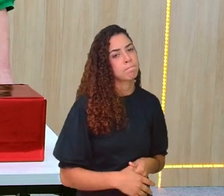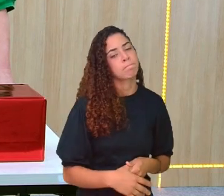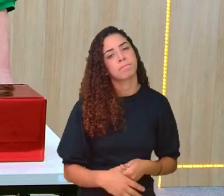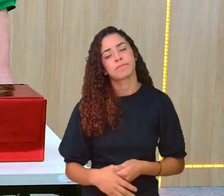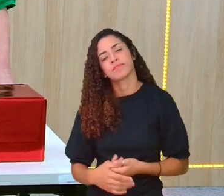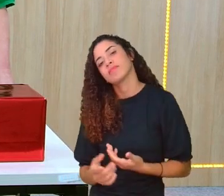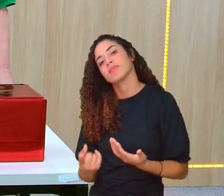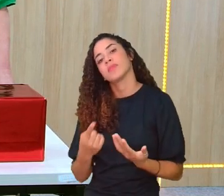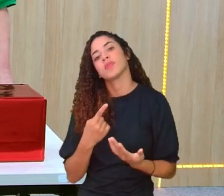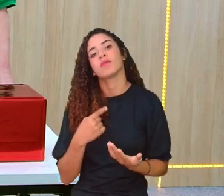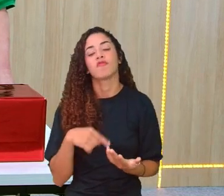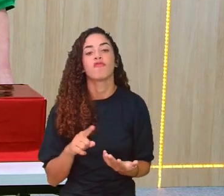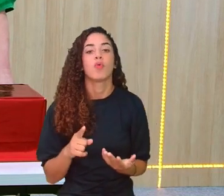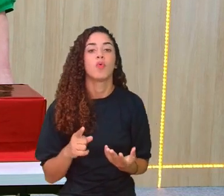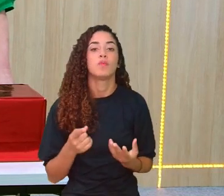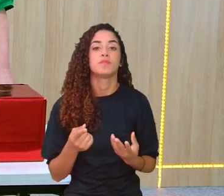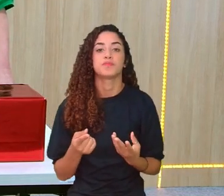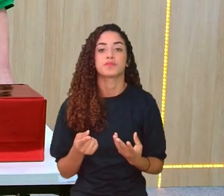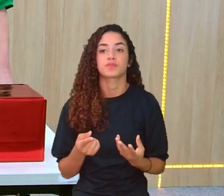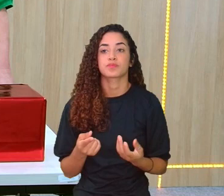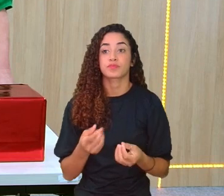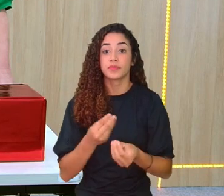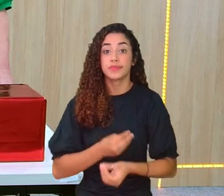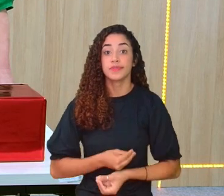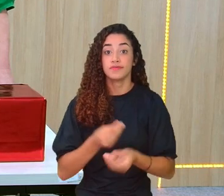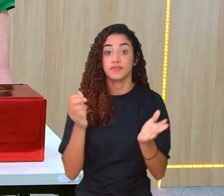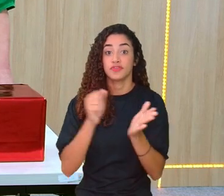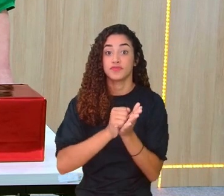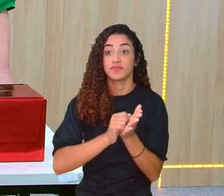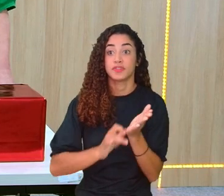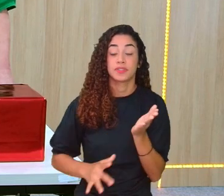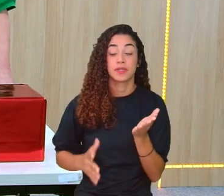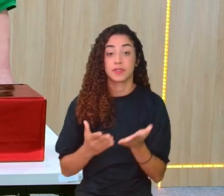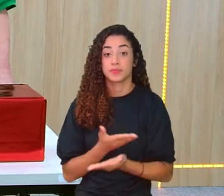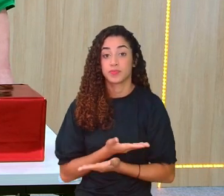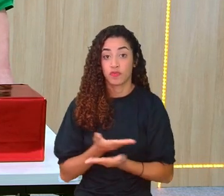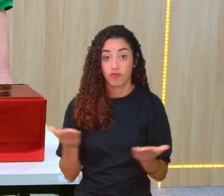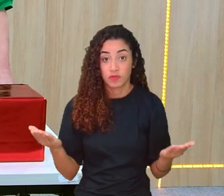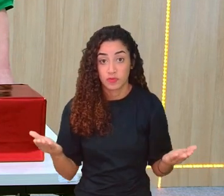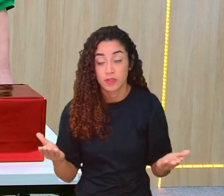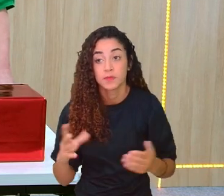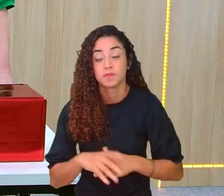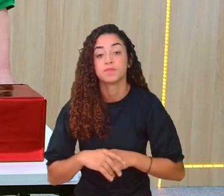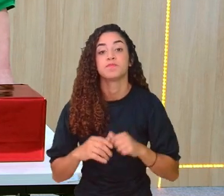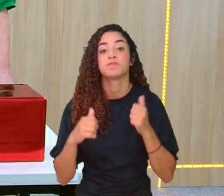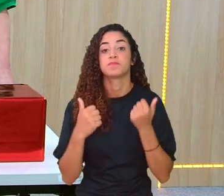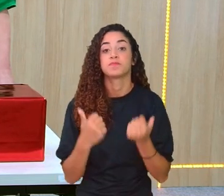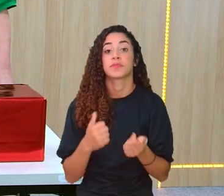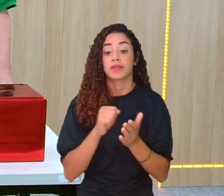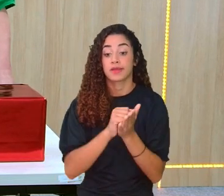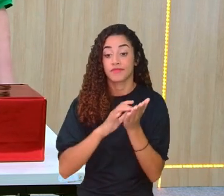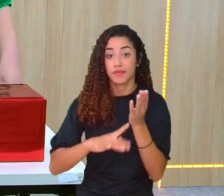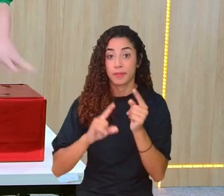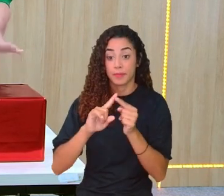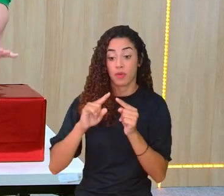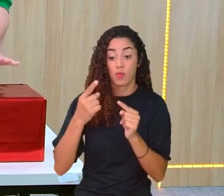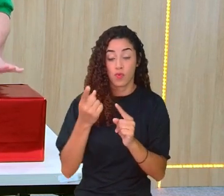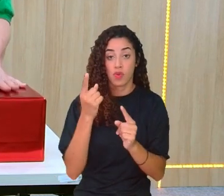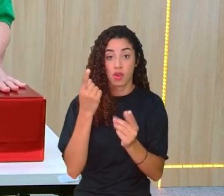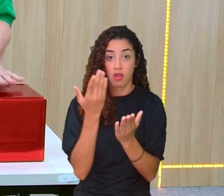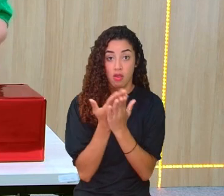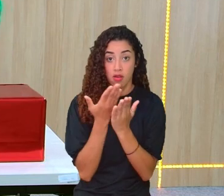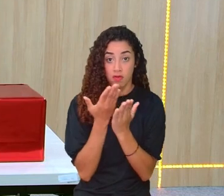eu vou deixar uma atividade para vocês. Eu vou deixar uma atividade para a próxima aula. E